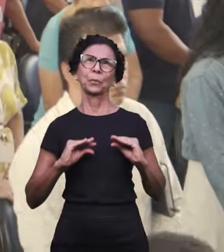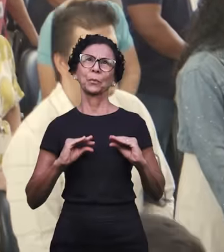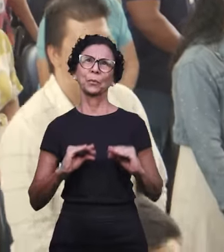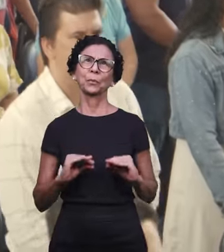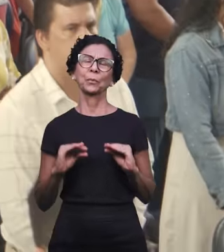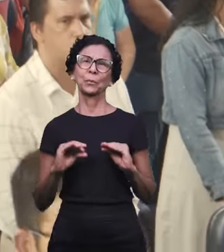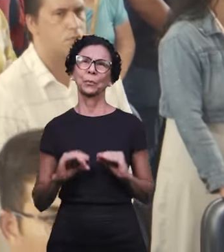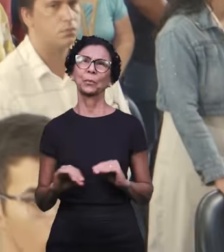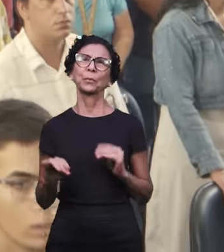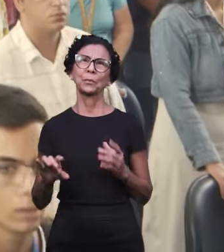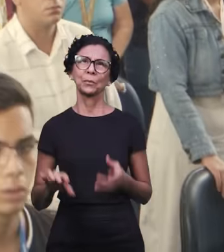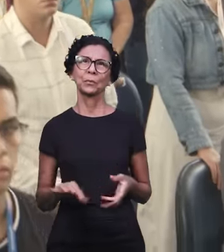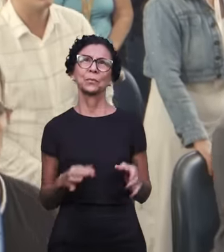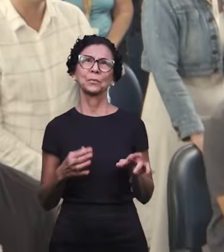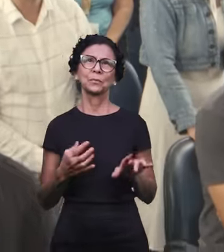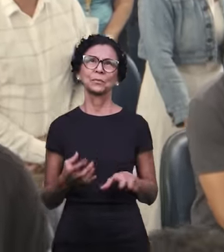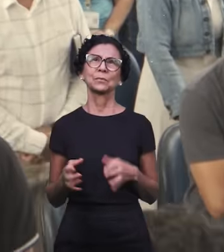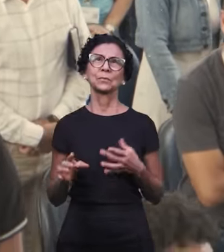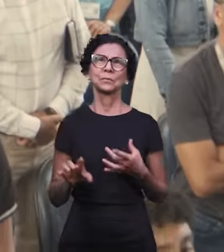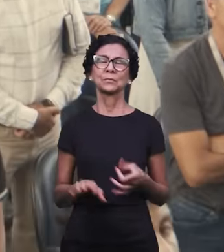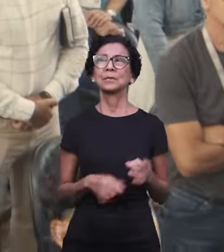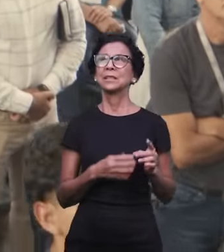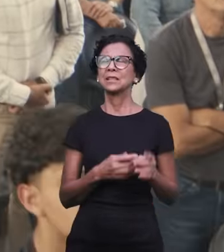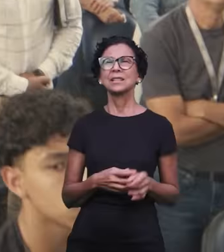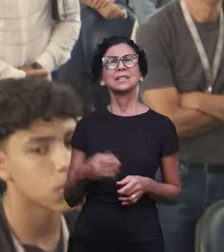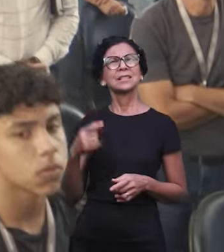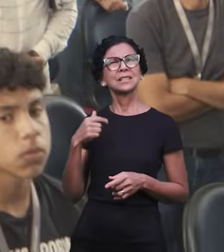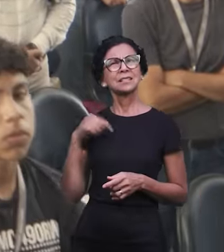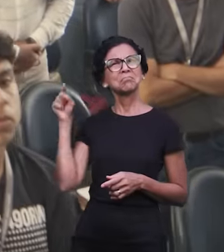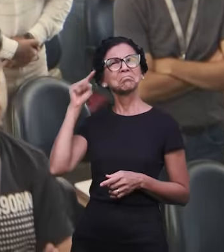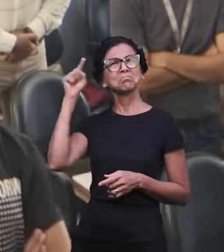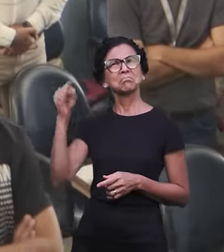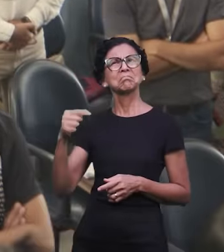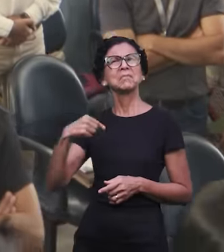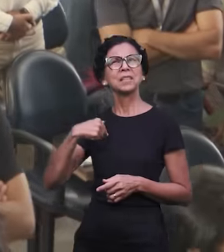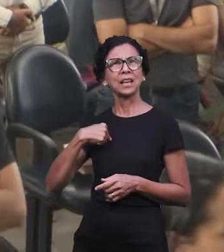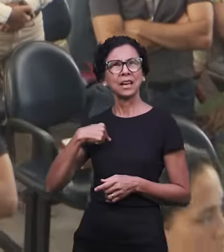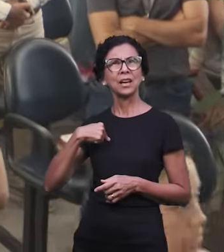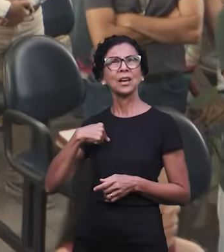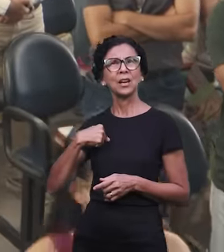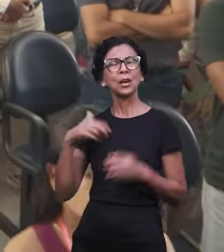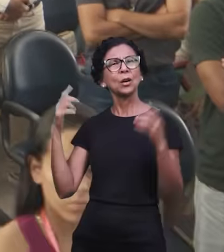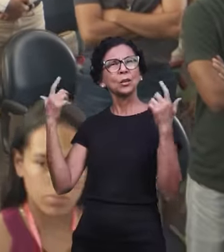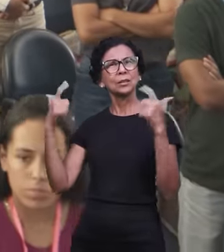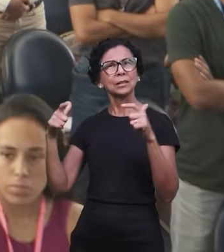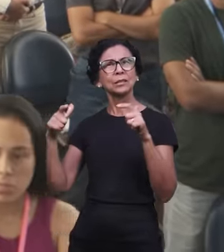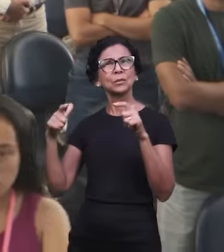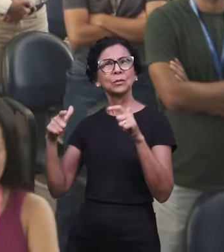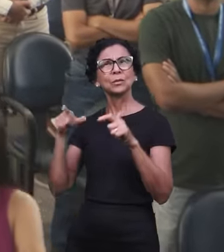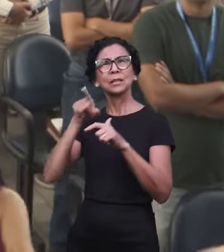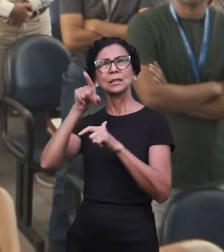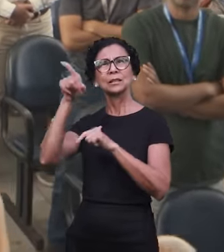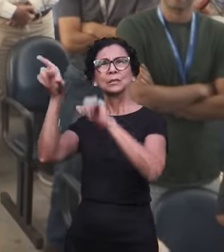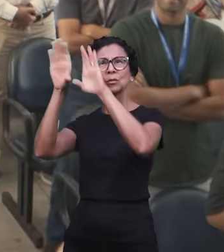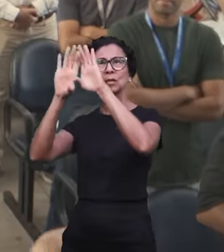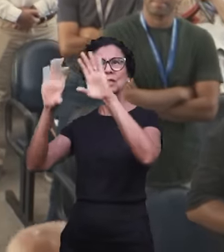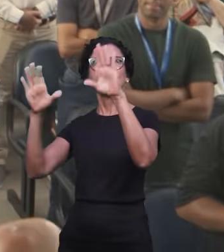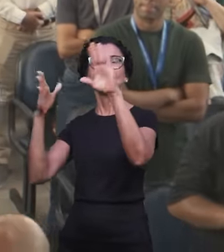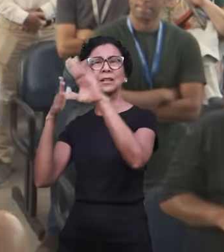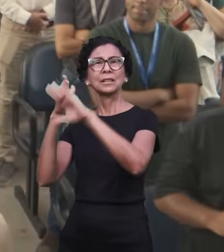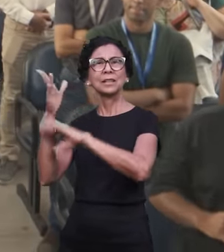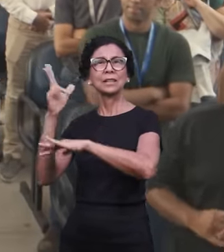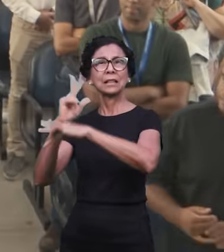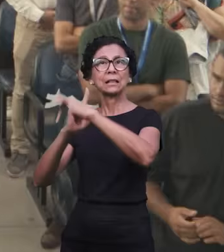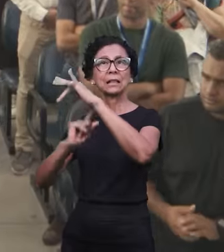a mim um dia junto ao céu lugar dará? Naquele eterno